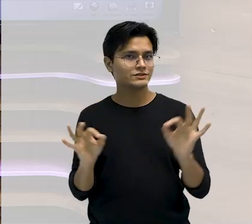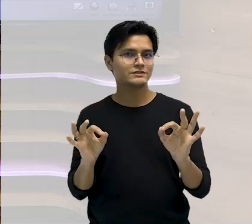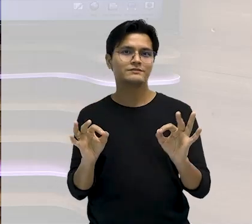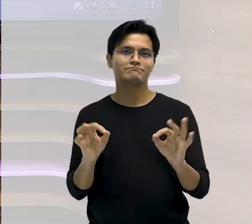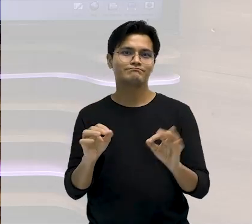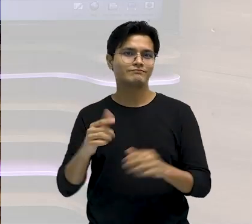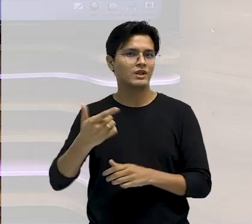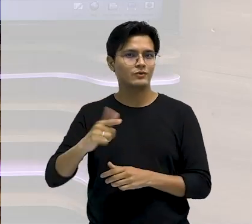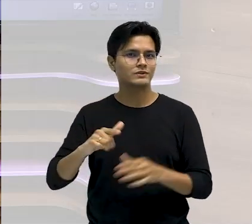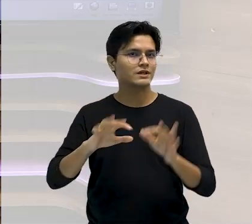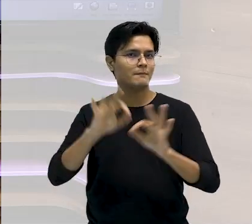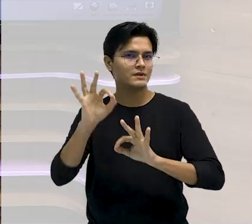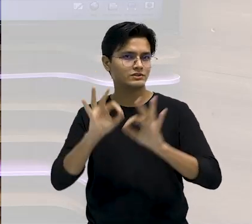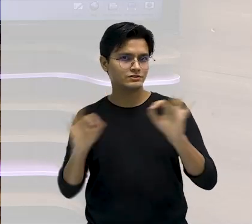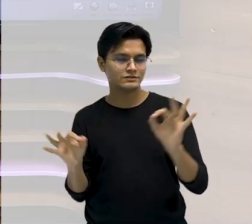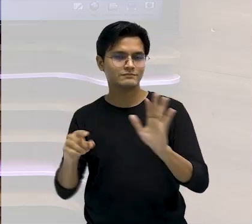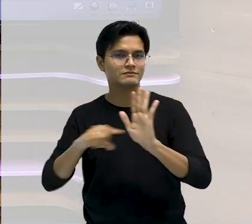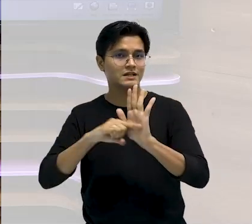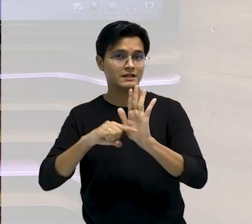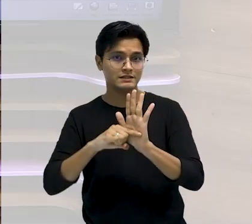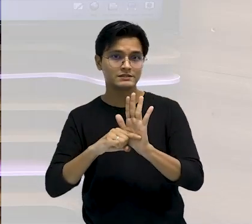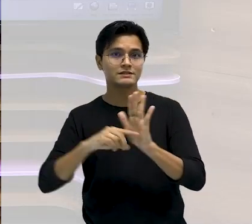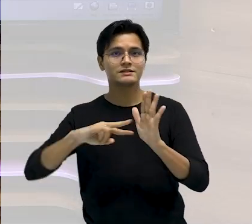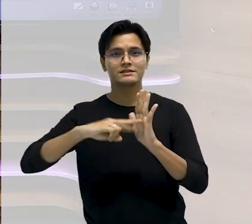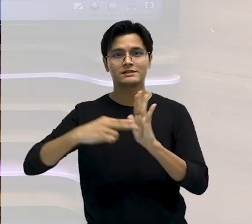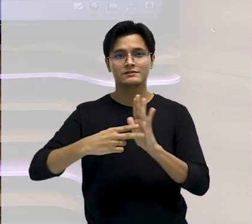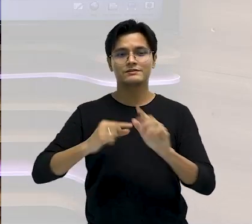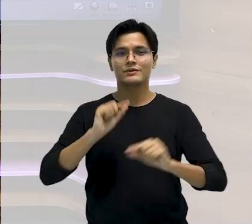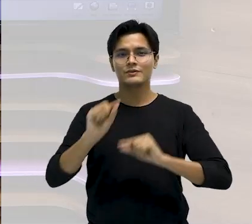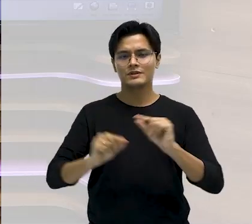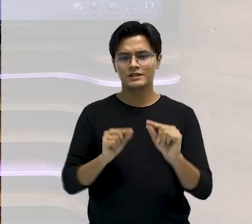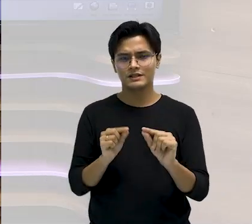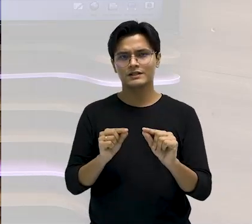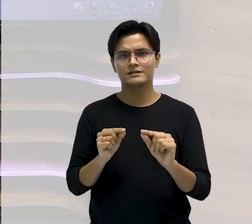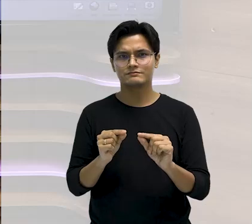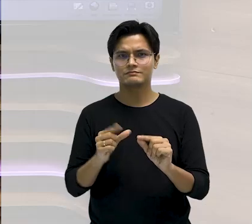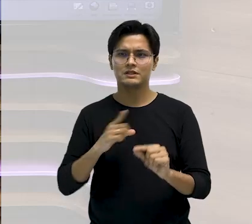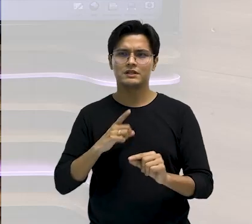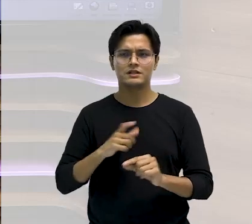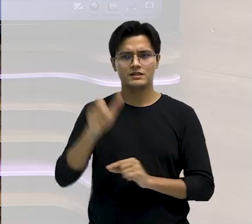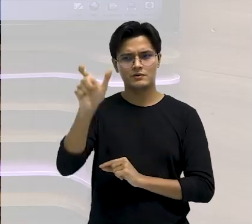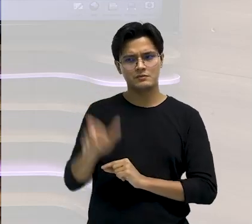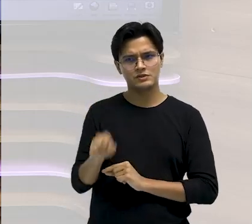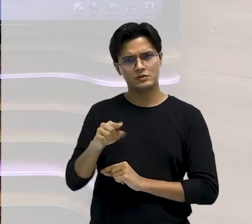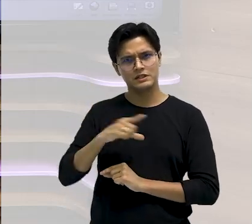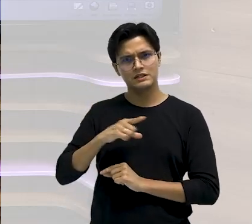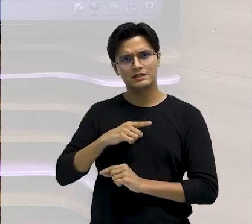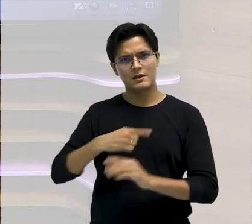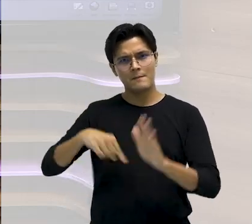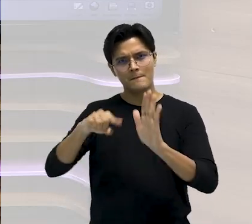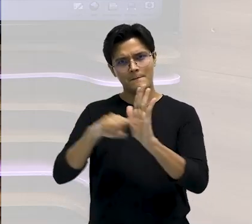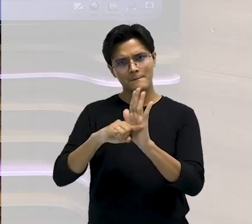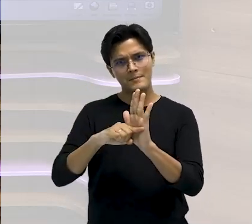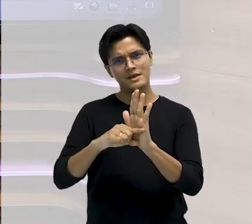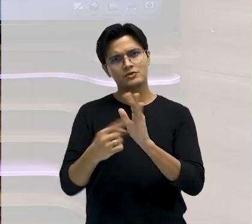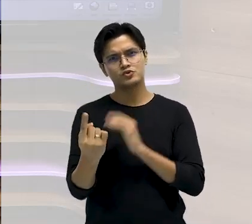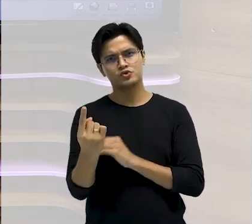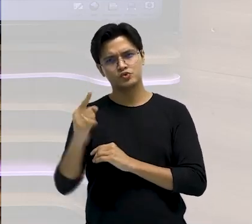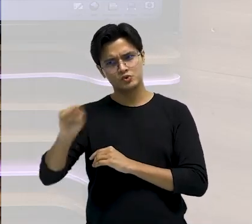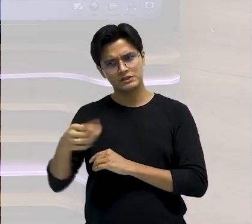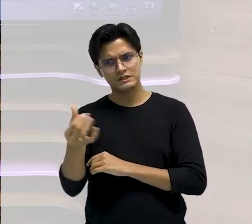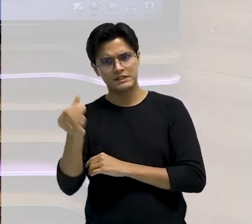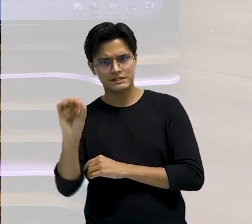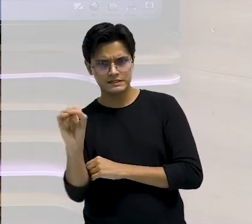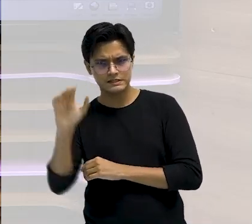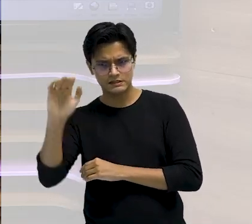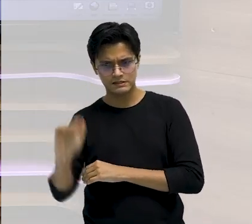existe medida negativa, ou seja, ninguém, por exemplo, possui menos 1,60 m de altura. Você não